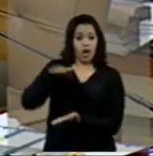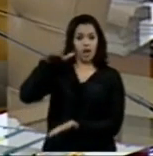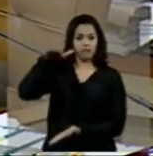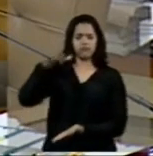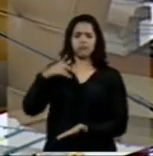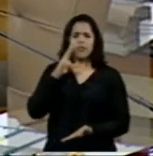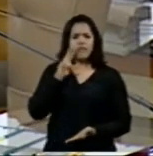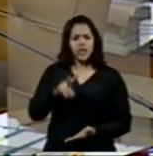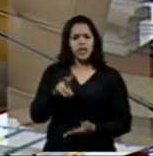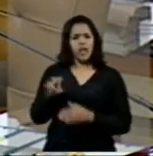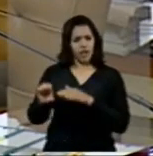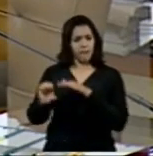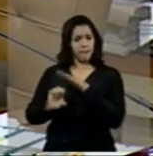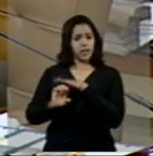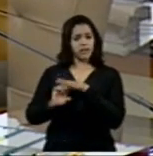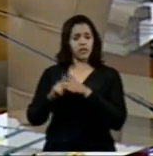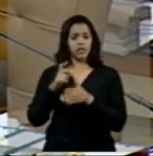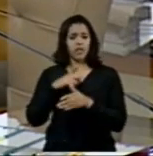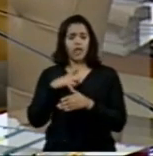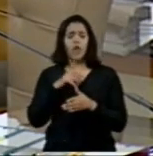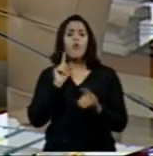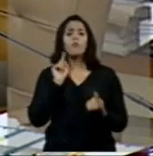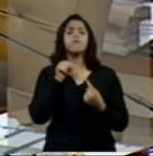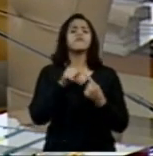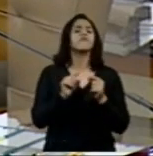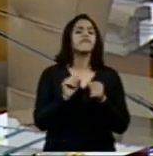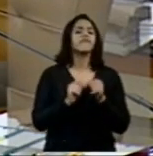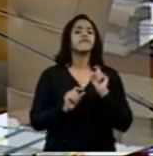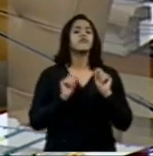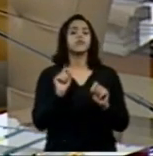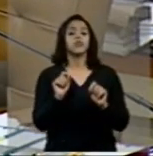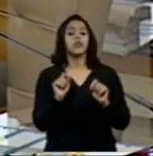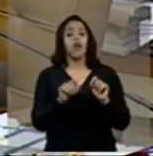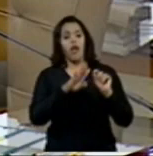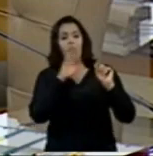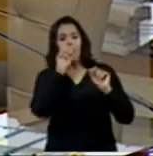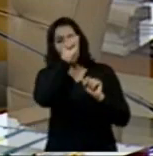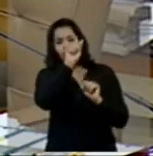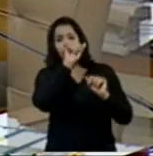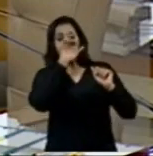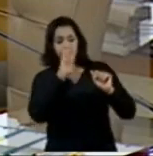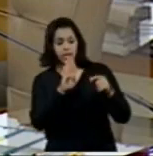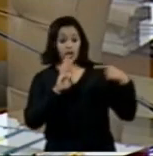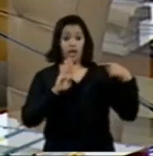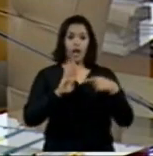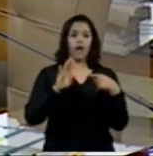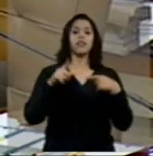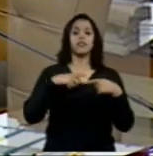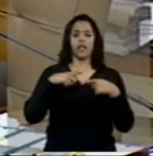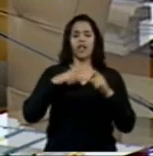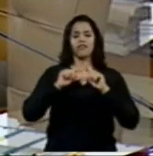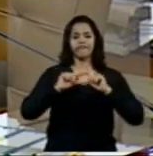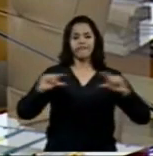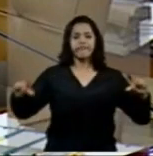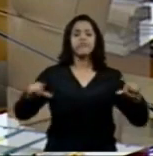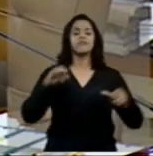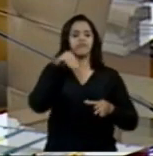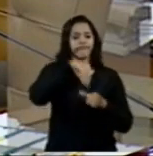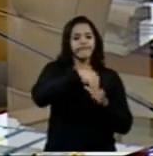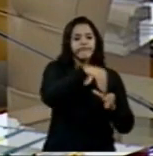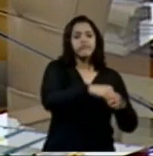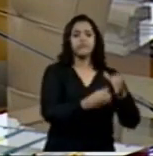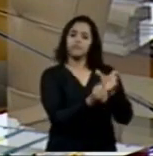A companhia tem o seguinte objeto social e aqui no item B é que aparecem os serviços de